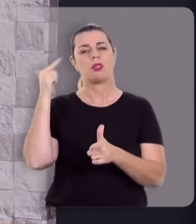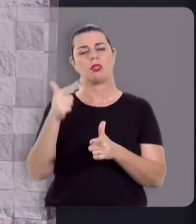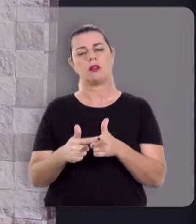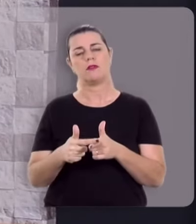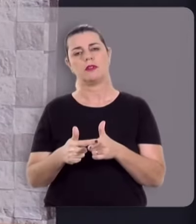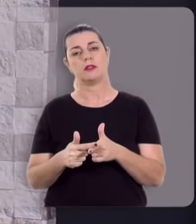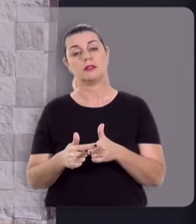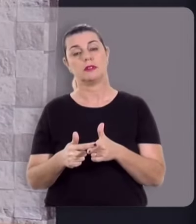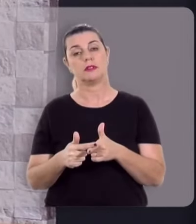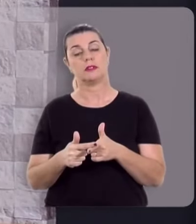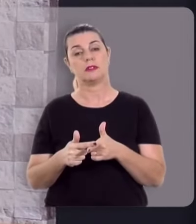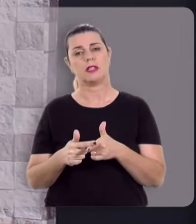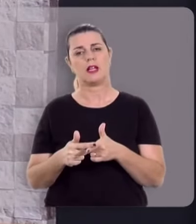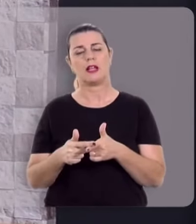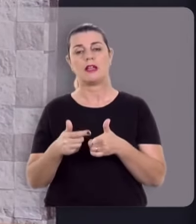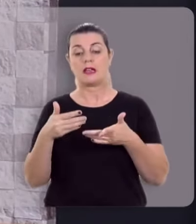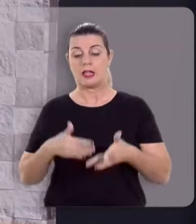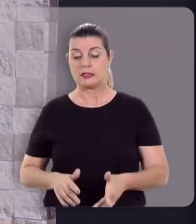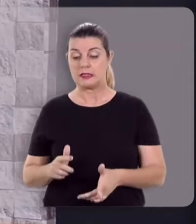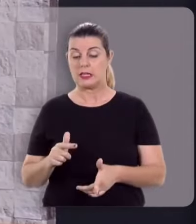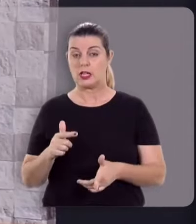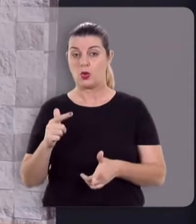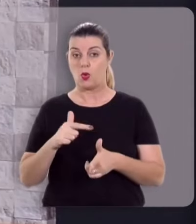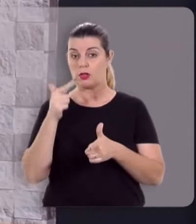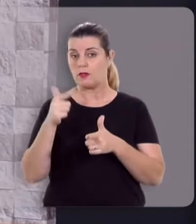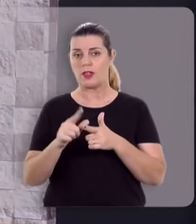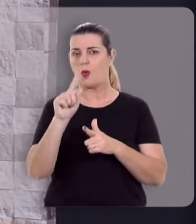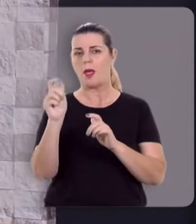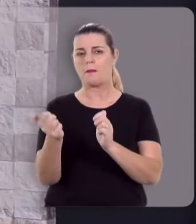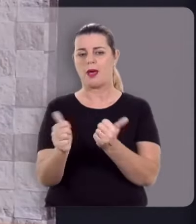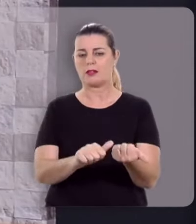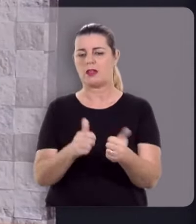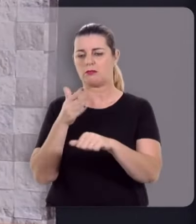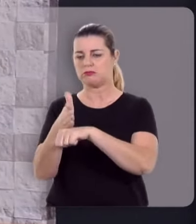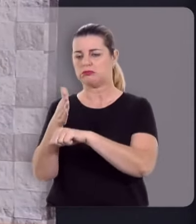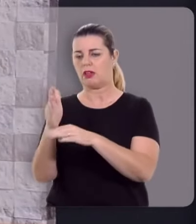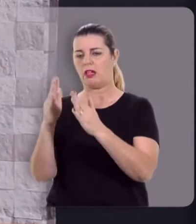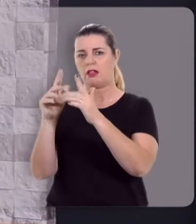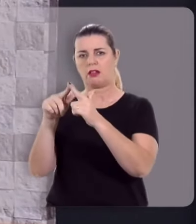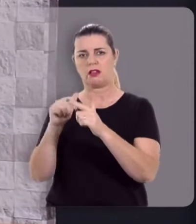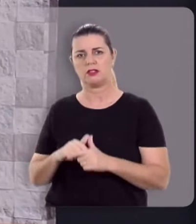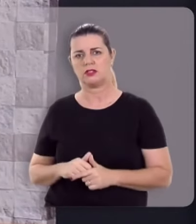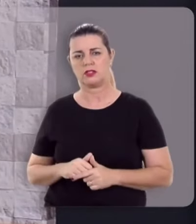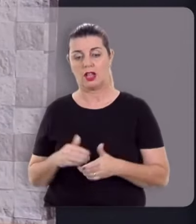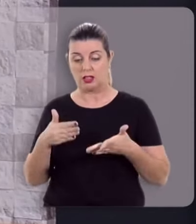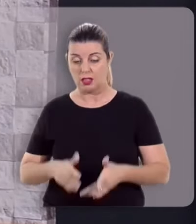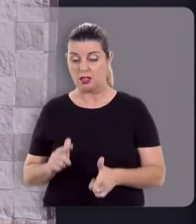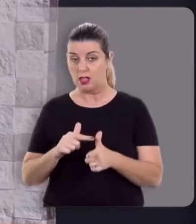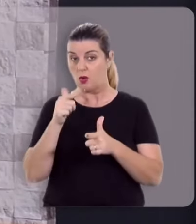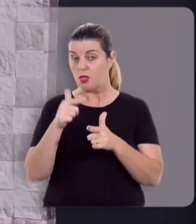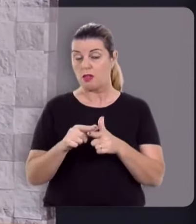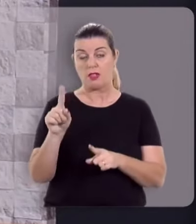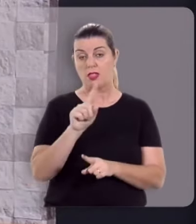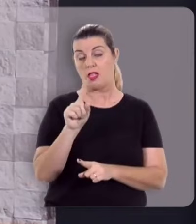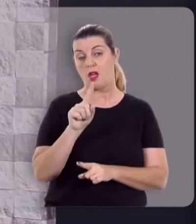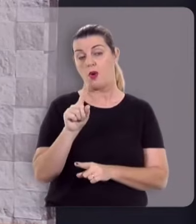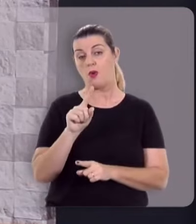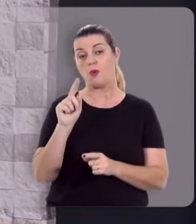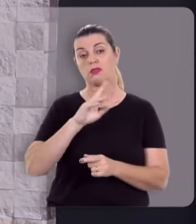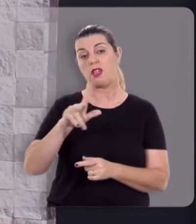Nascer de novo não é ser batizado, nascer de novo não é frequentar uma igreja, nascer de novo não é